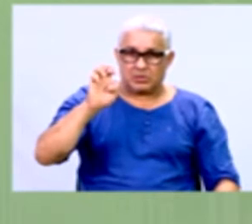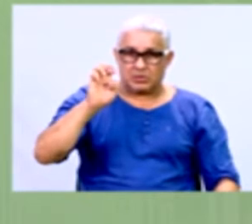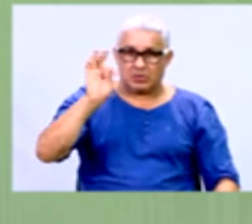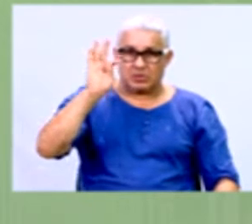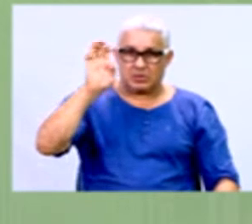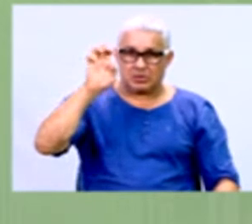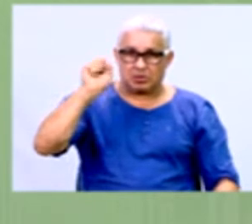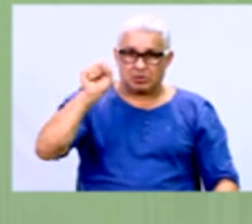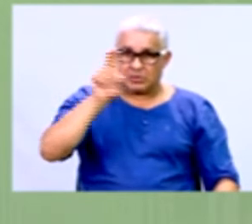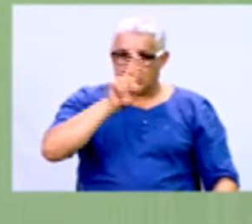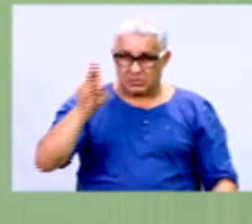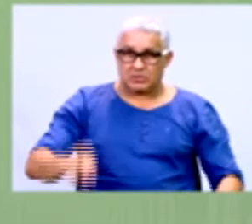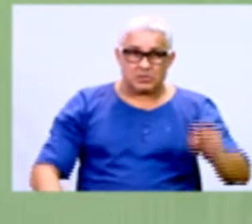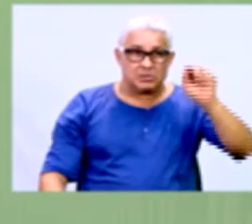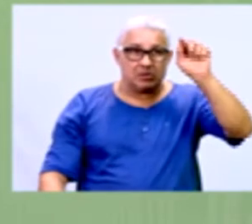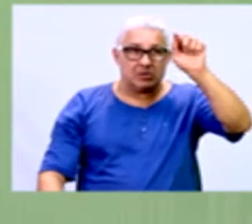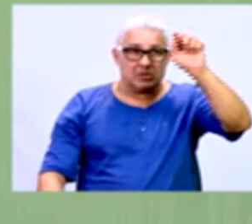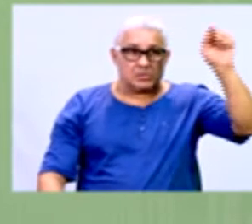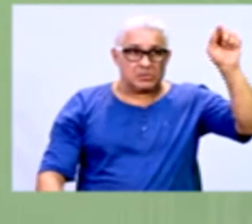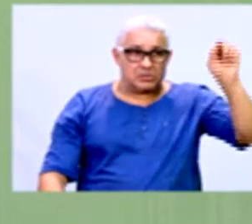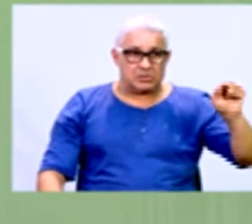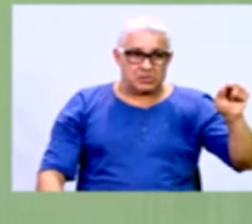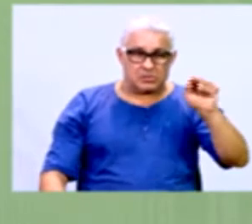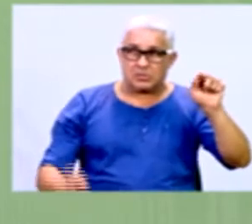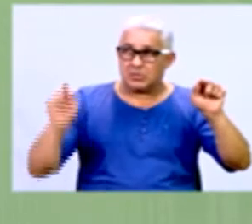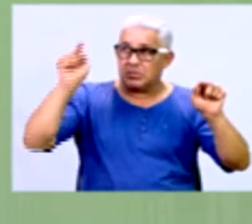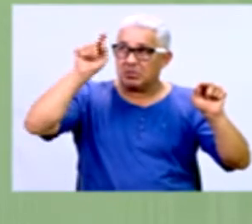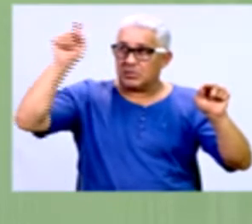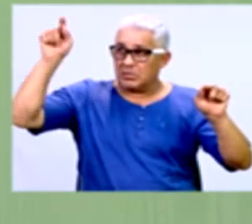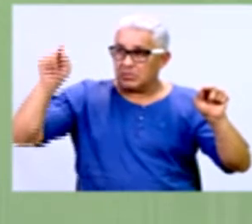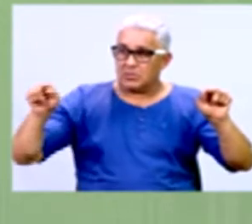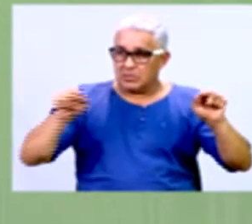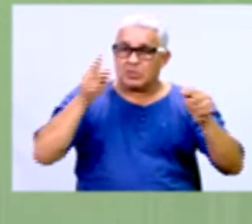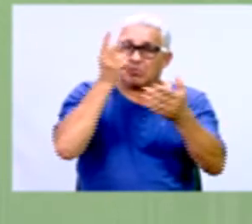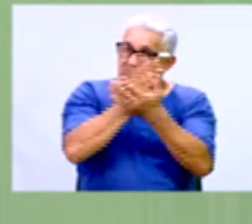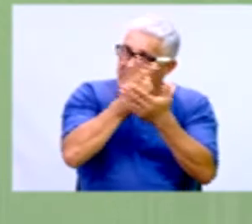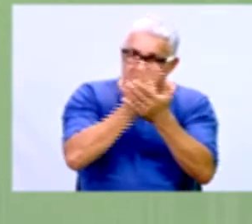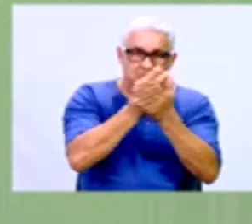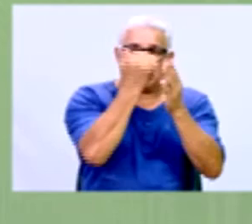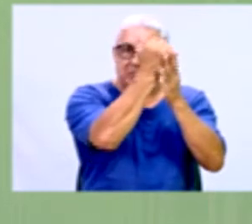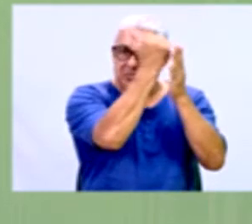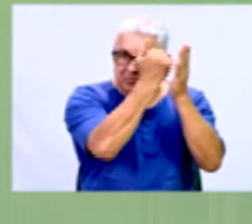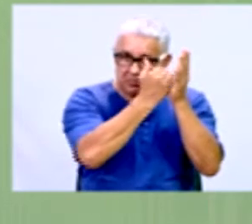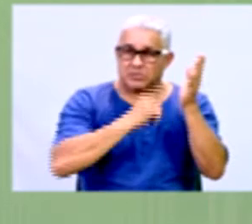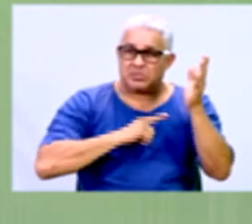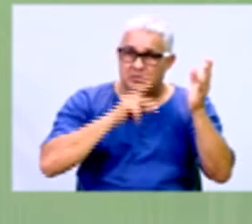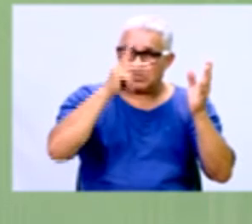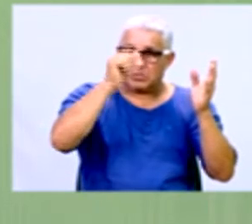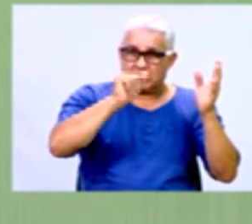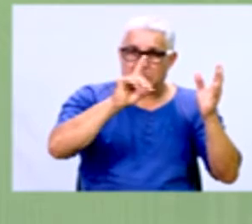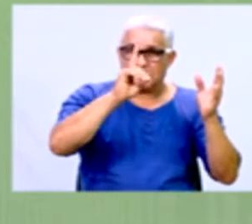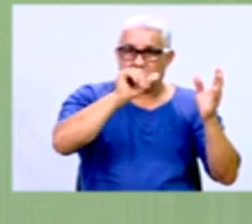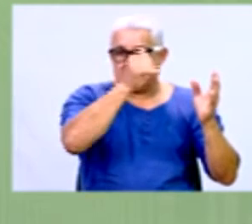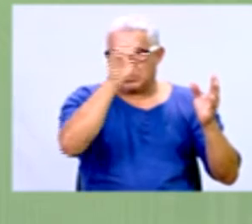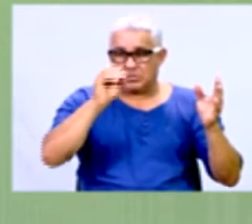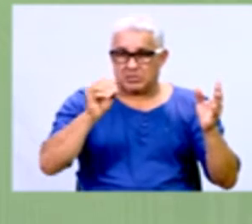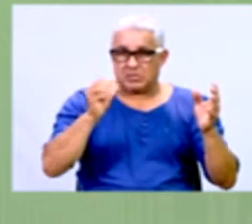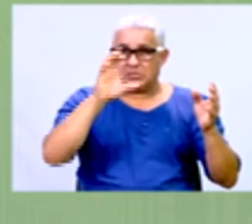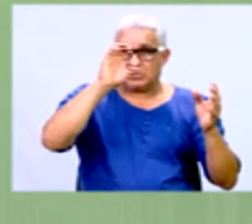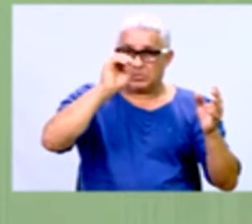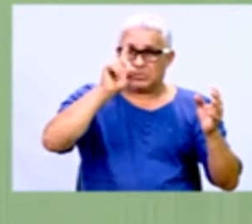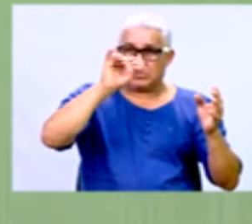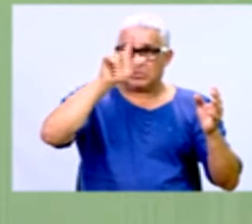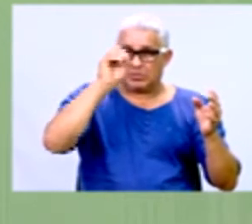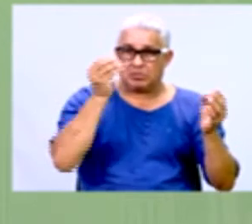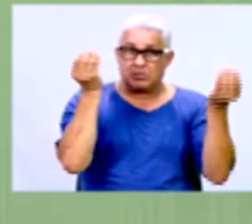vão haver vários códigos e nomes relacionados à mesma lista, certo? Então nós temos esse padrão aqui, o código e o